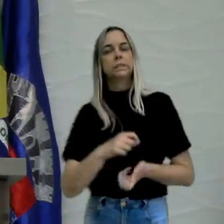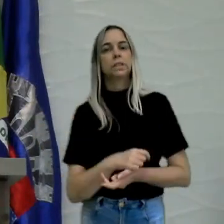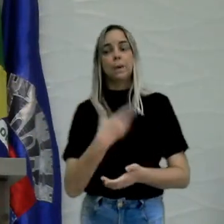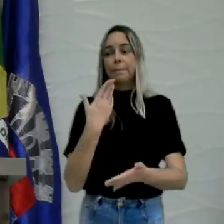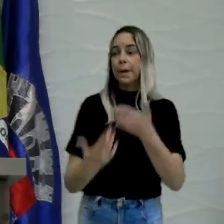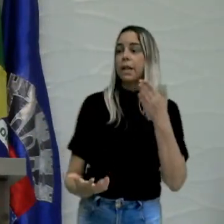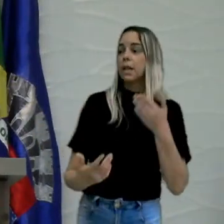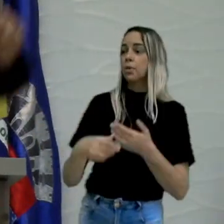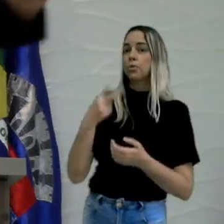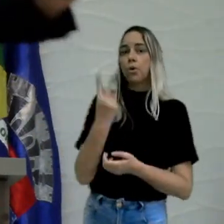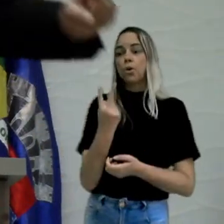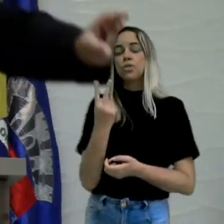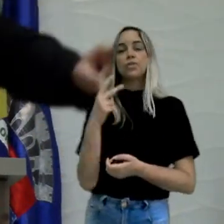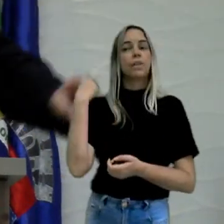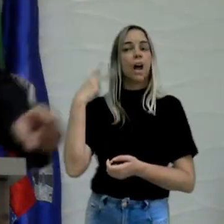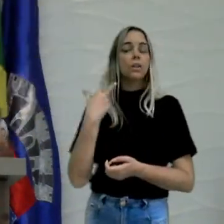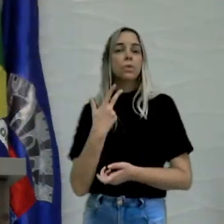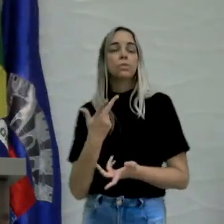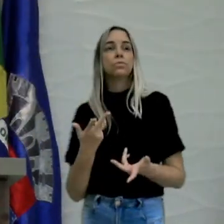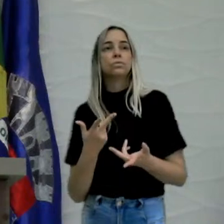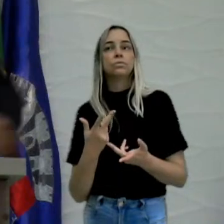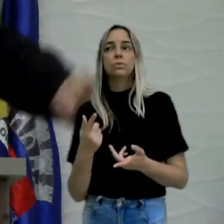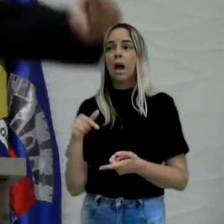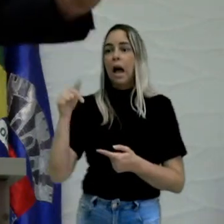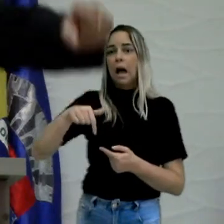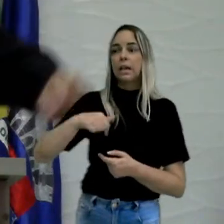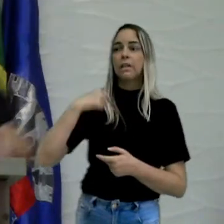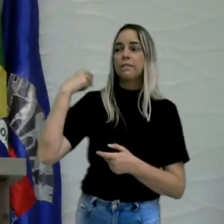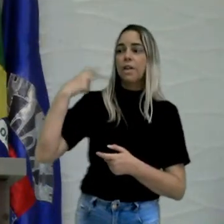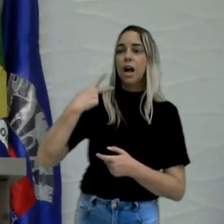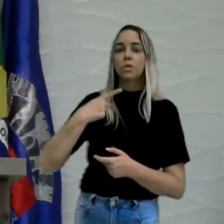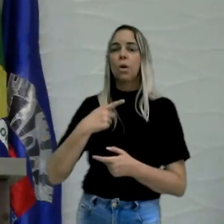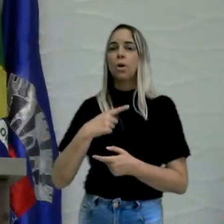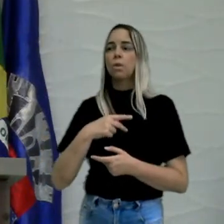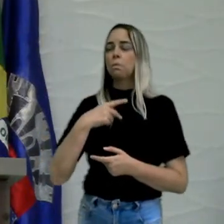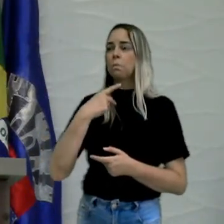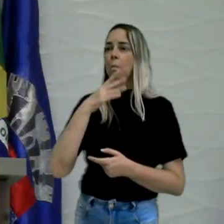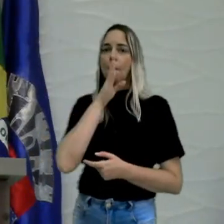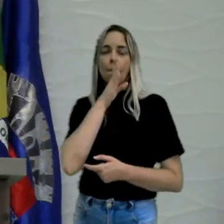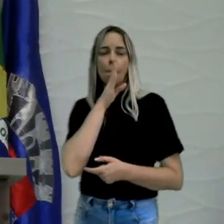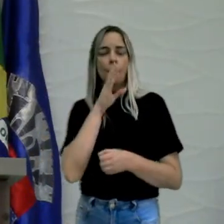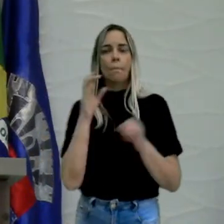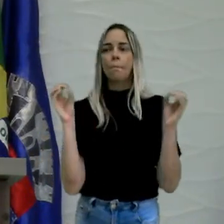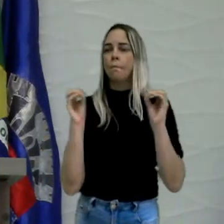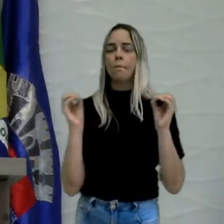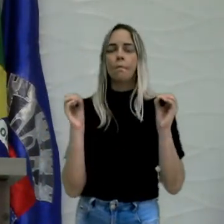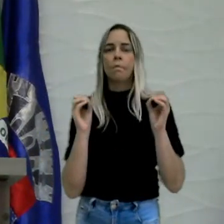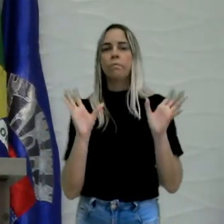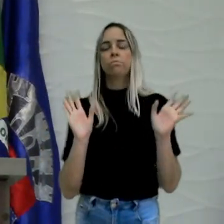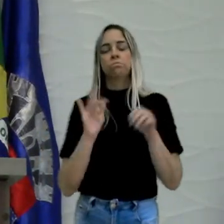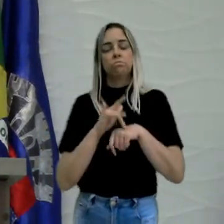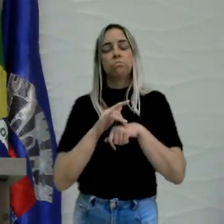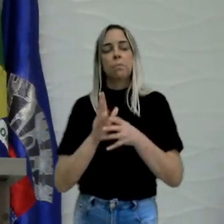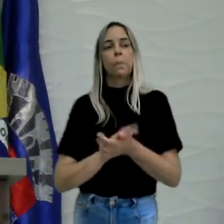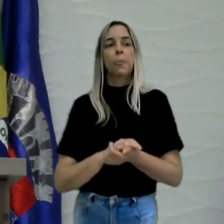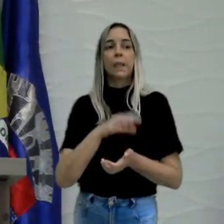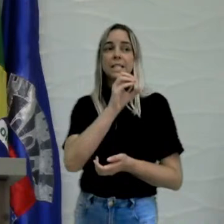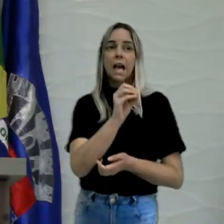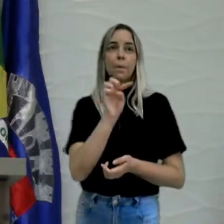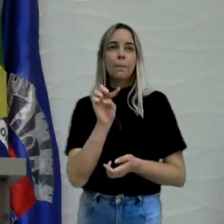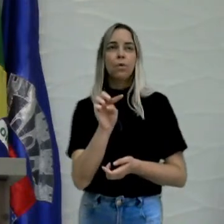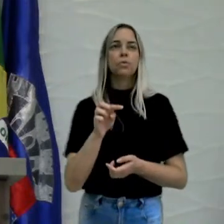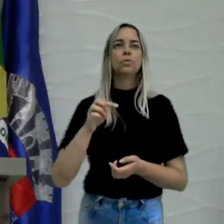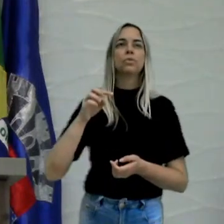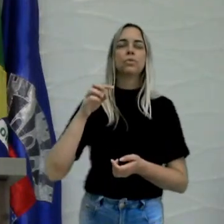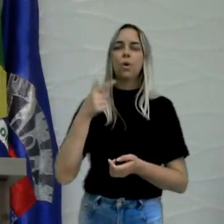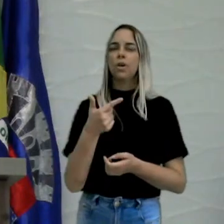2 vereadores, nenhum vereador aqui falou, tocou no assunto. Perdemos já 0,2 do